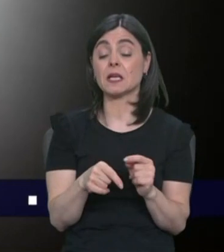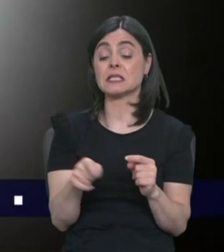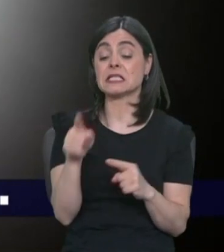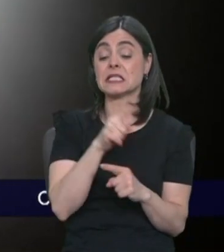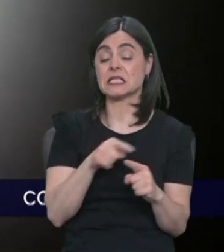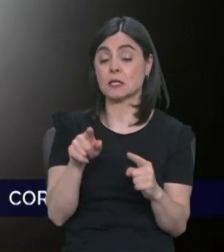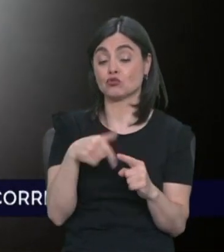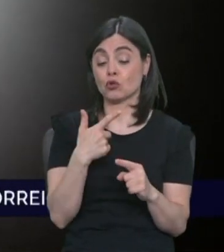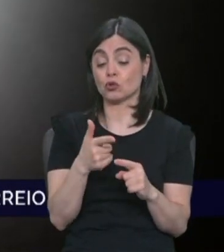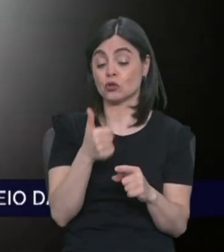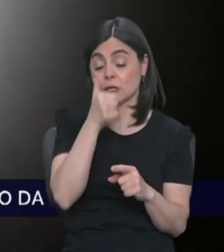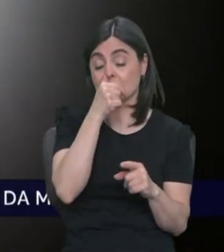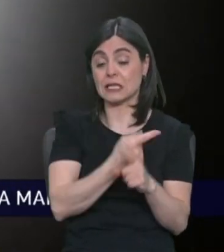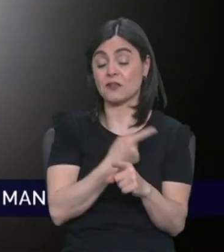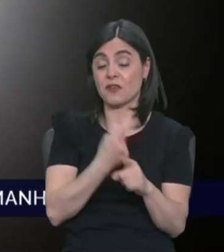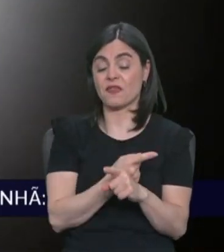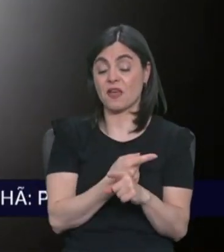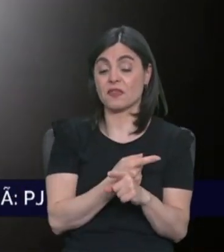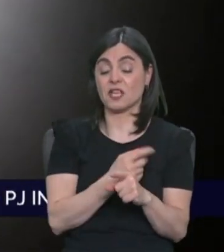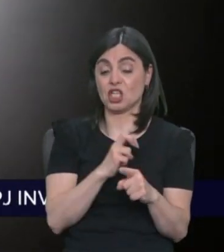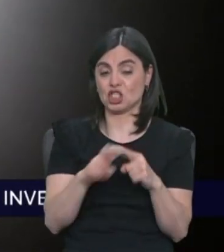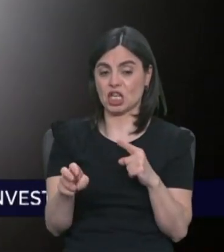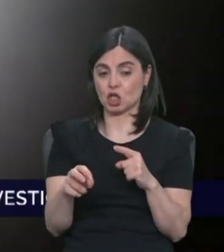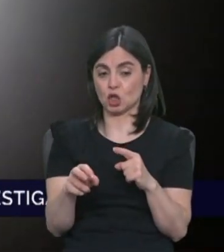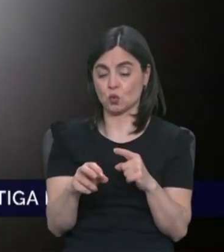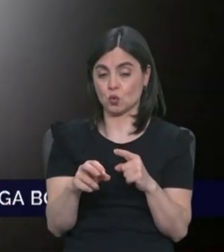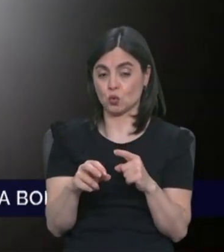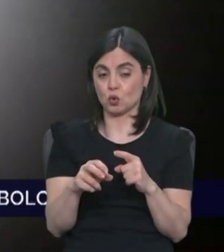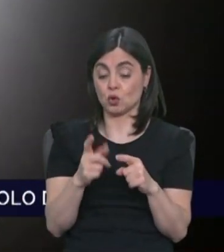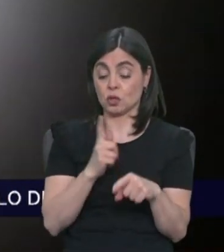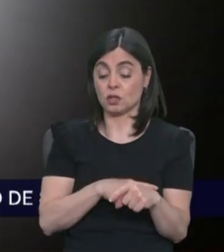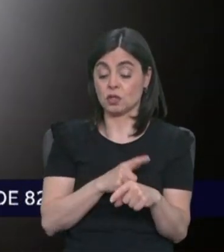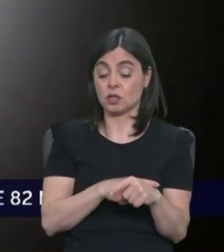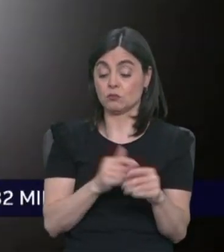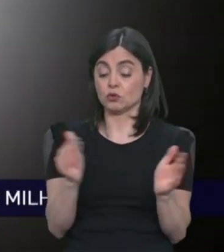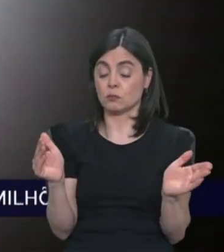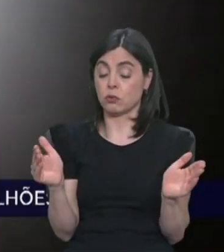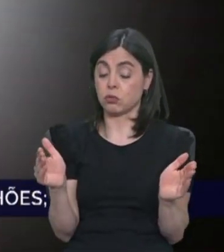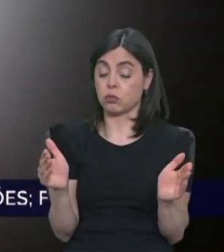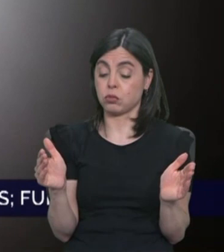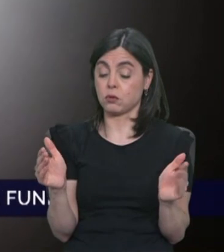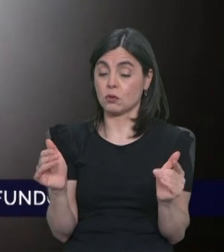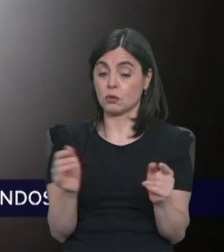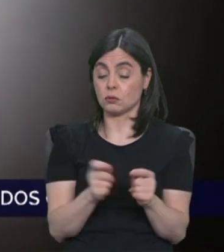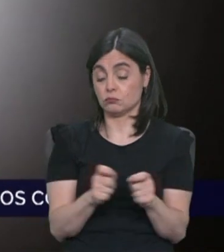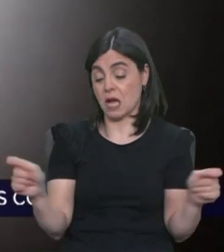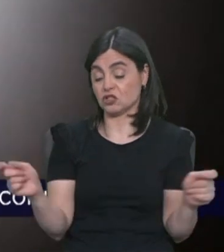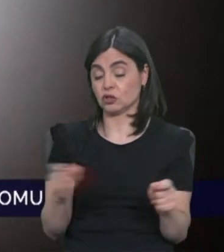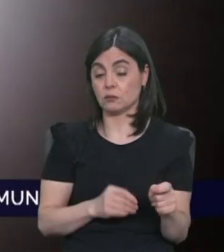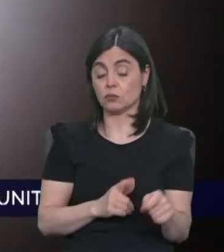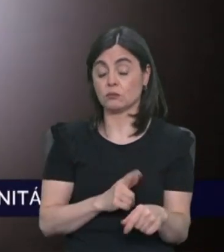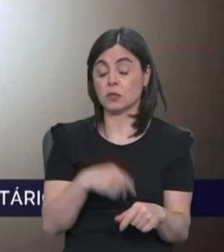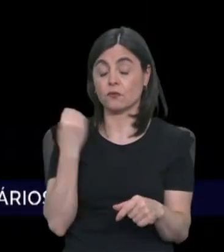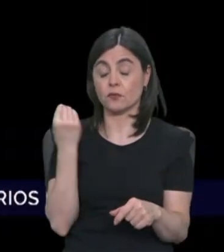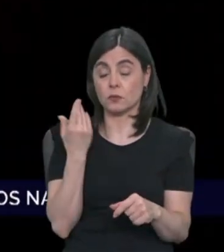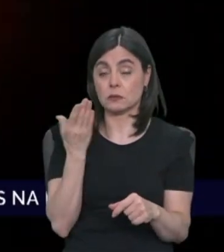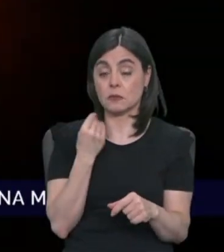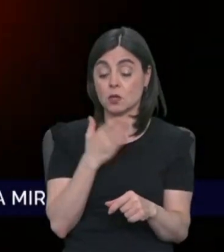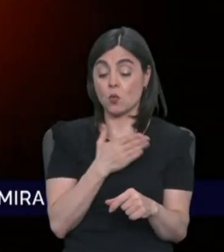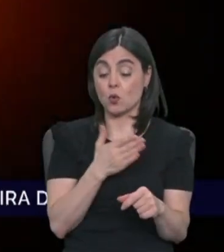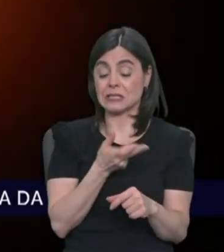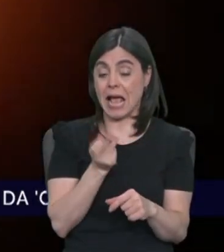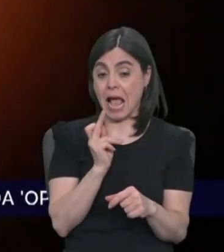ciclos de atividade energético em períodos de tempo muito mais dilatados, que nós também conhecemos. Mas o mais conhecido é, de facto, este de 11